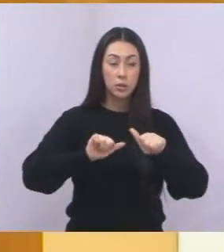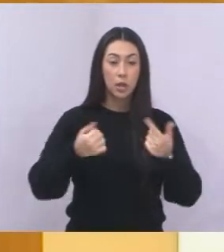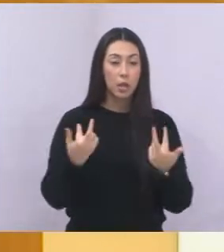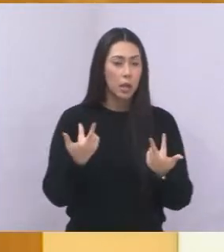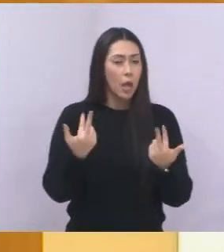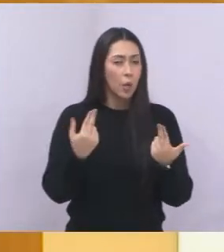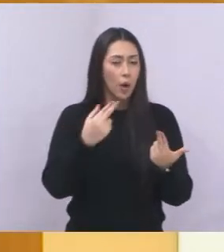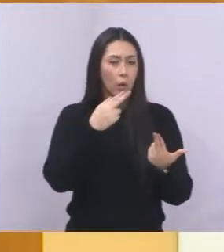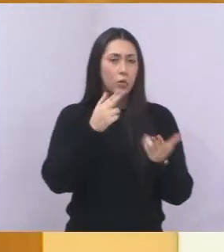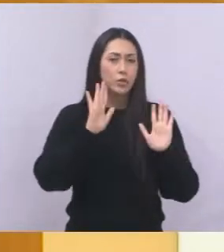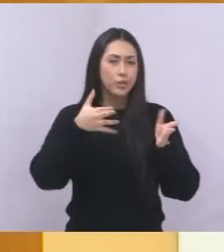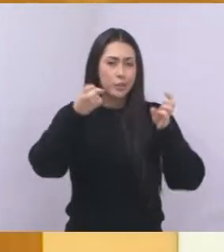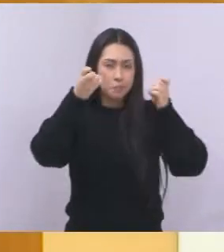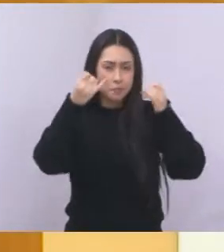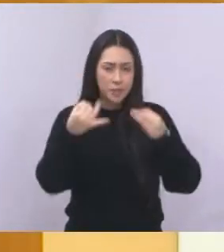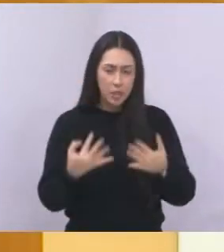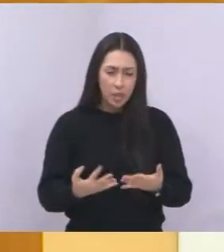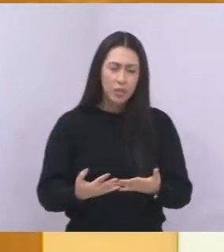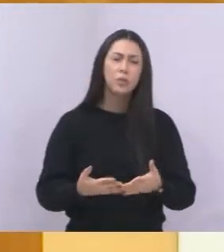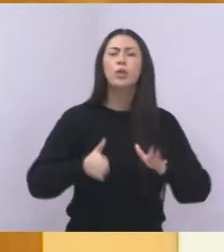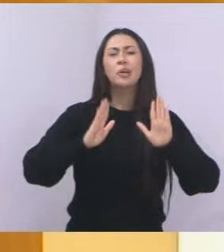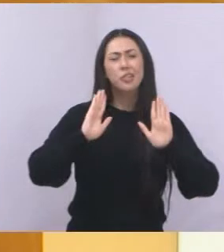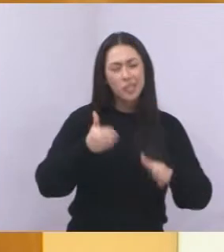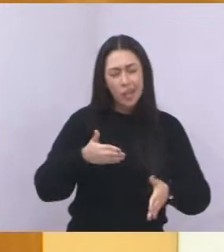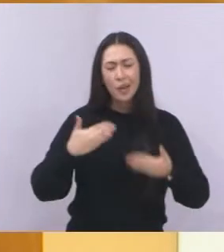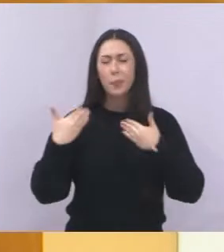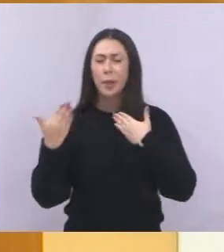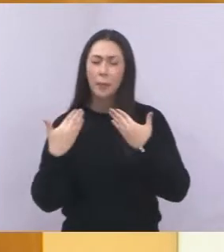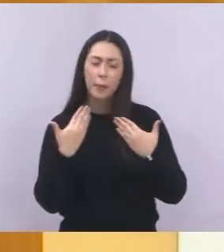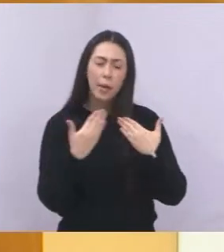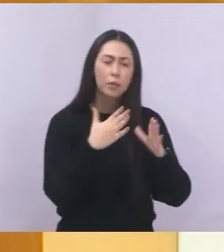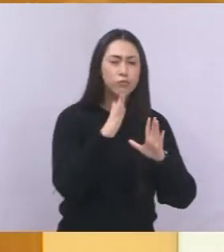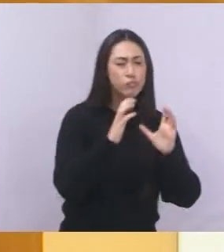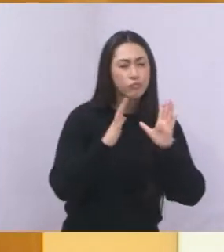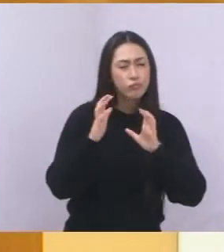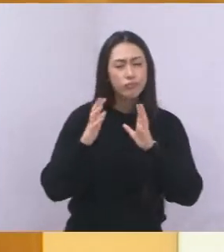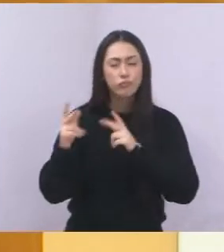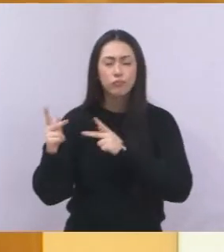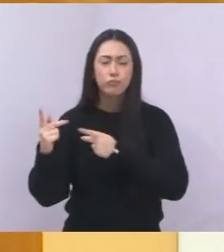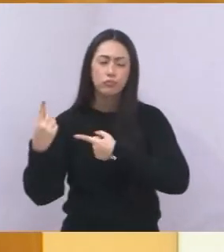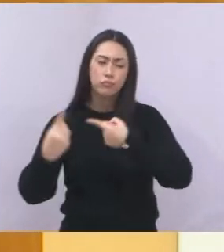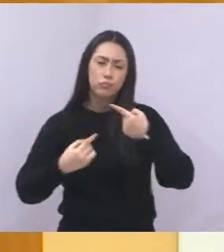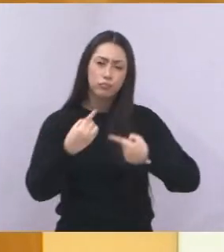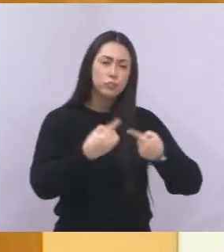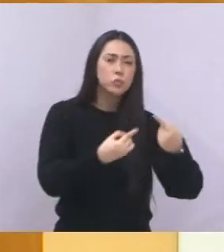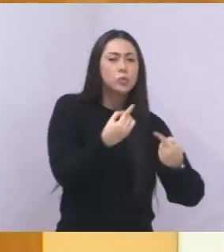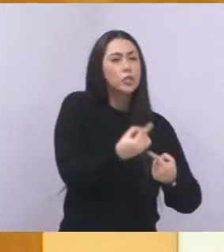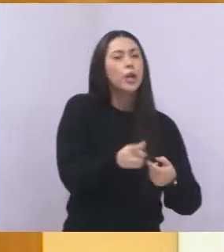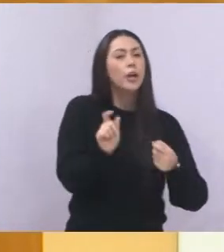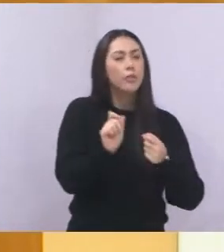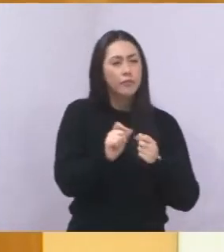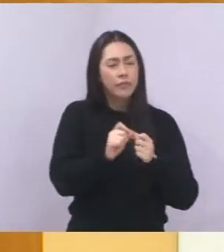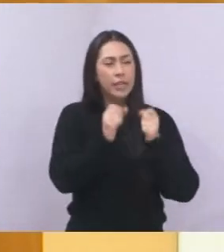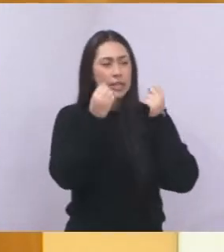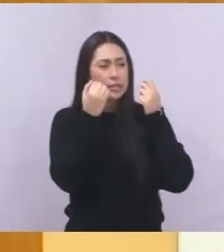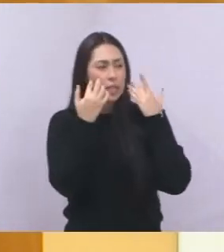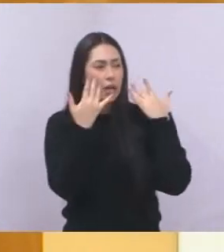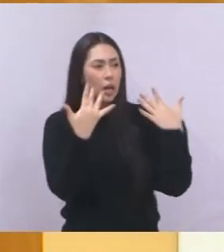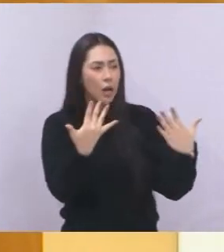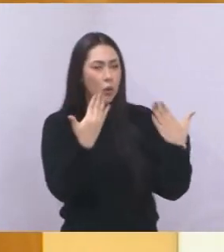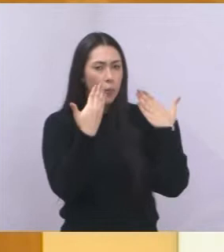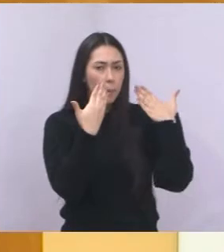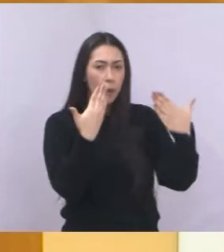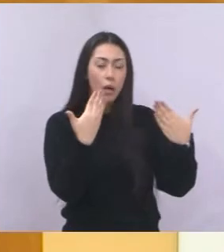disse, já foram discutidas amplamente a questão através das audiências públicas. Como